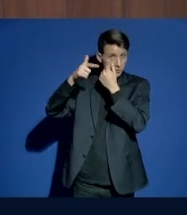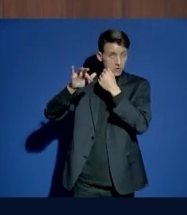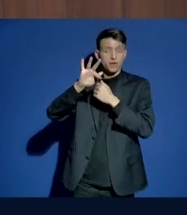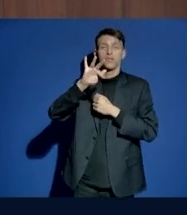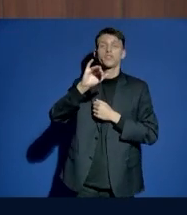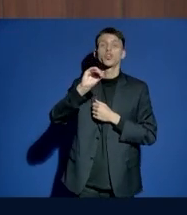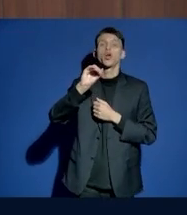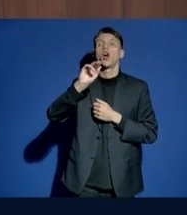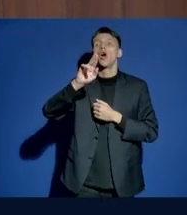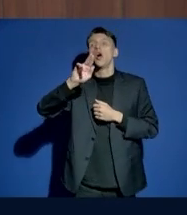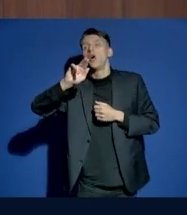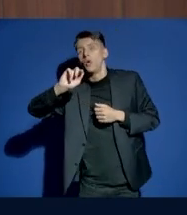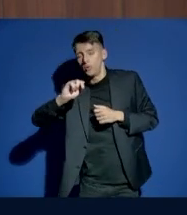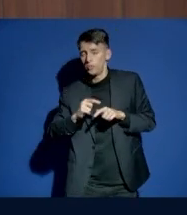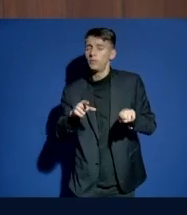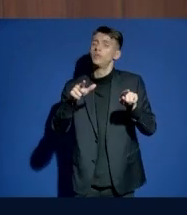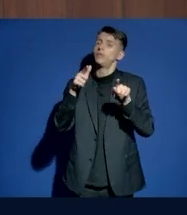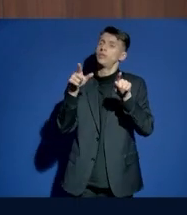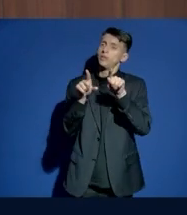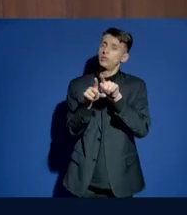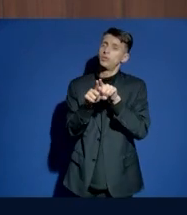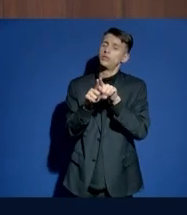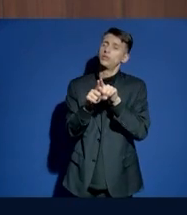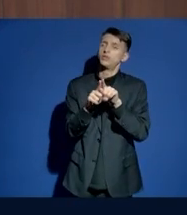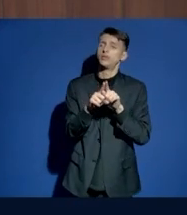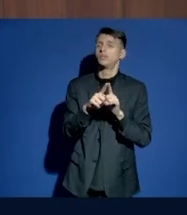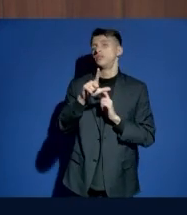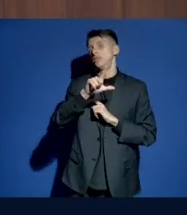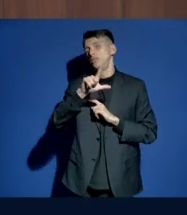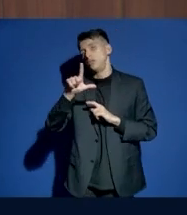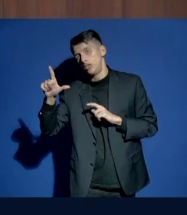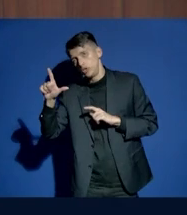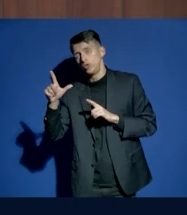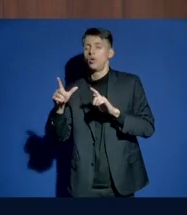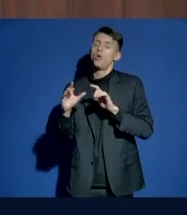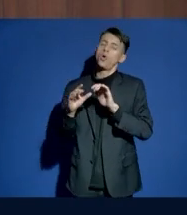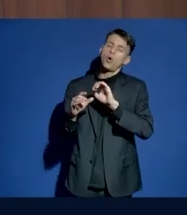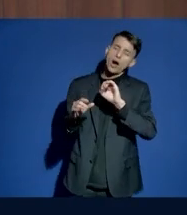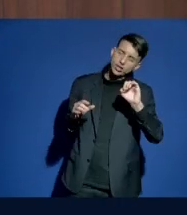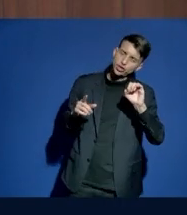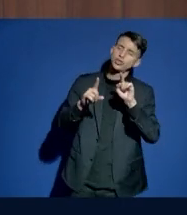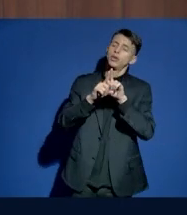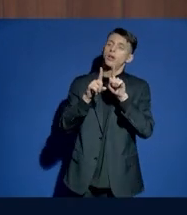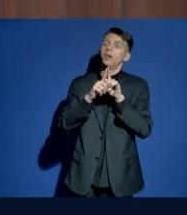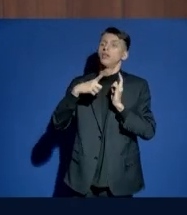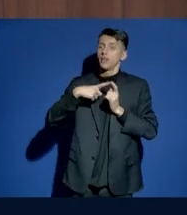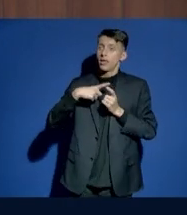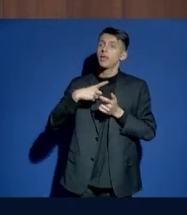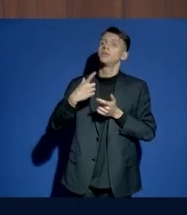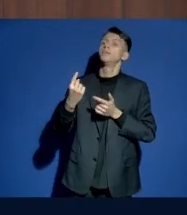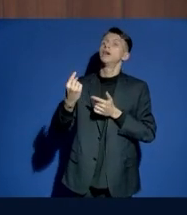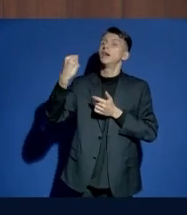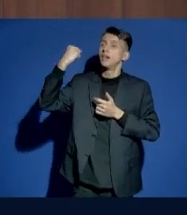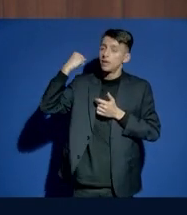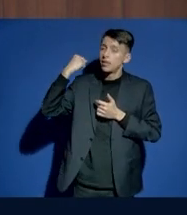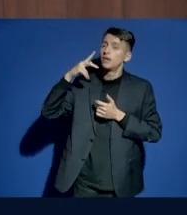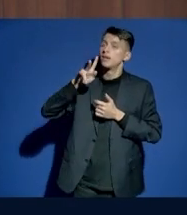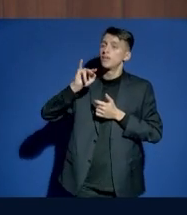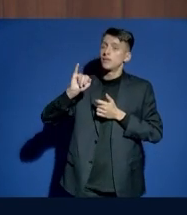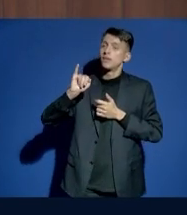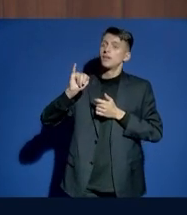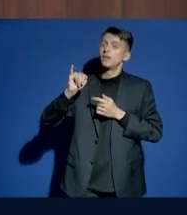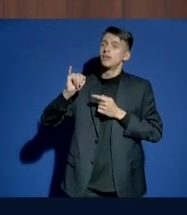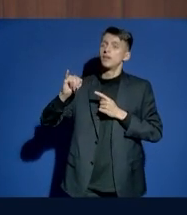que essa Leste Oeste que sai de Ilhéus que antigamente ia cruzar